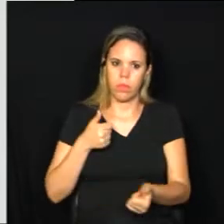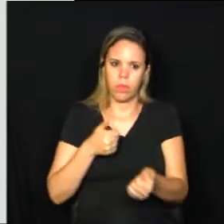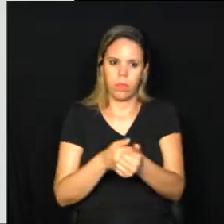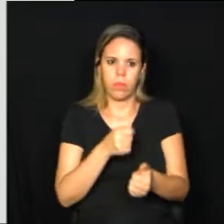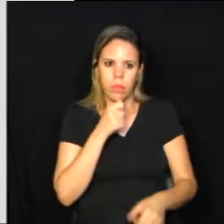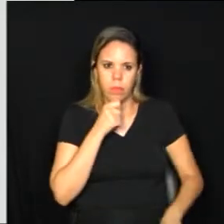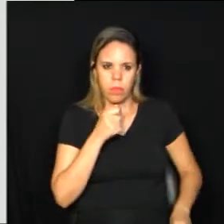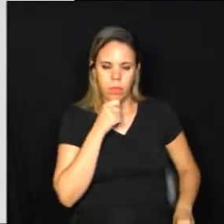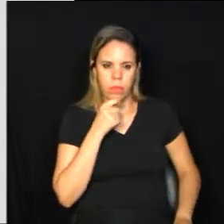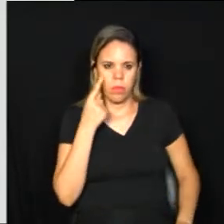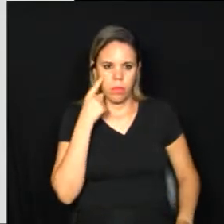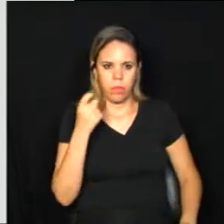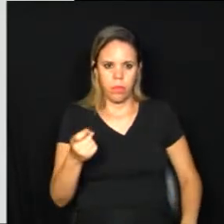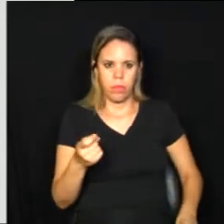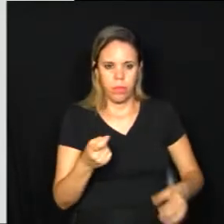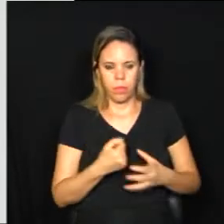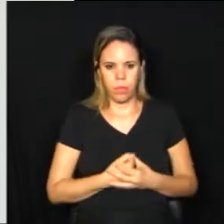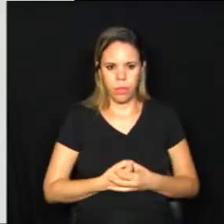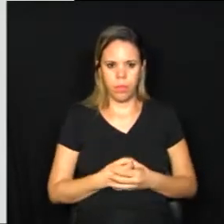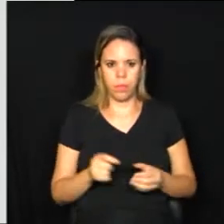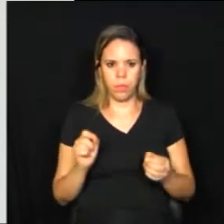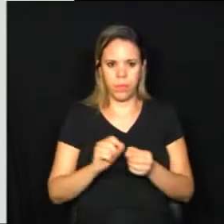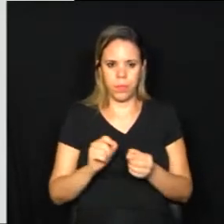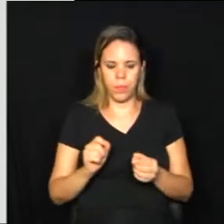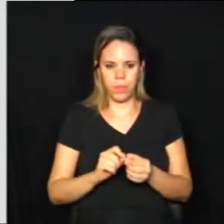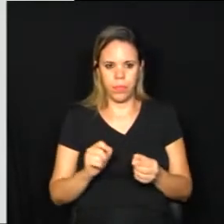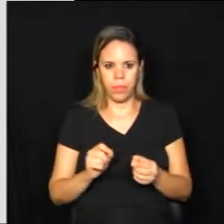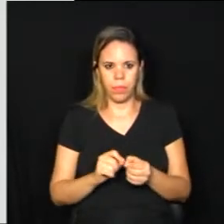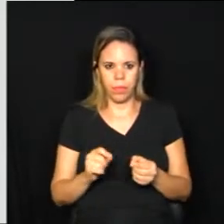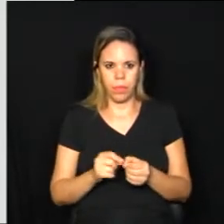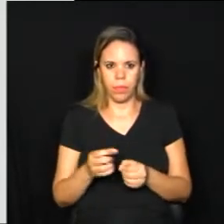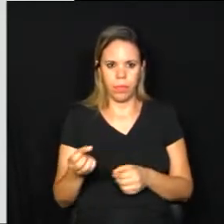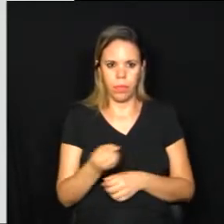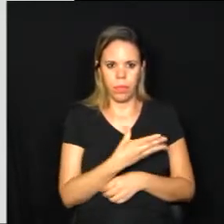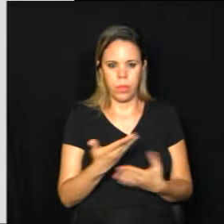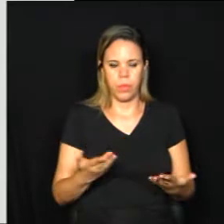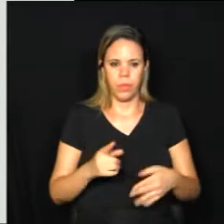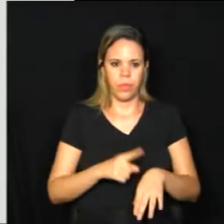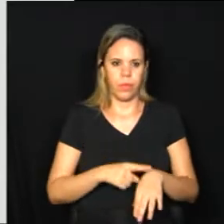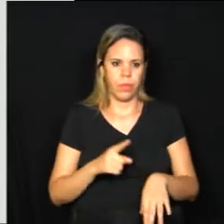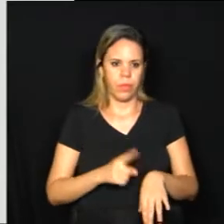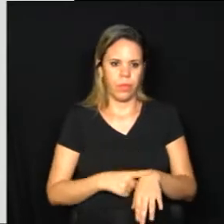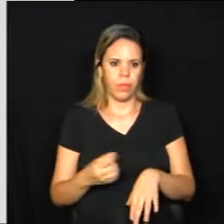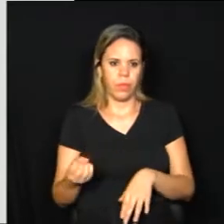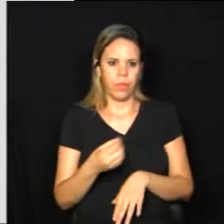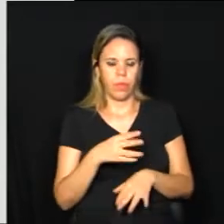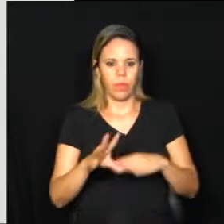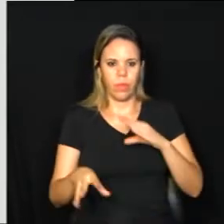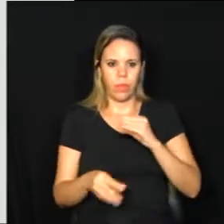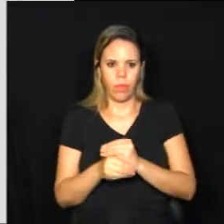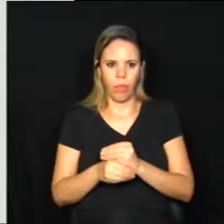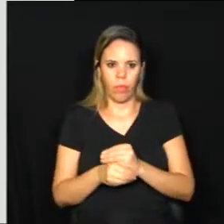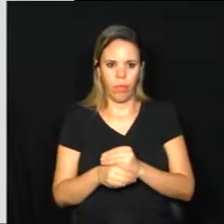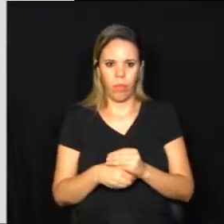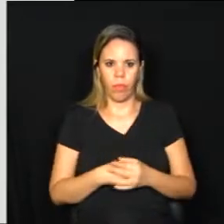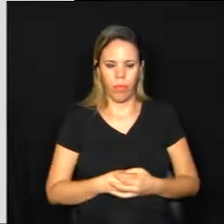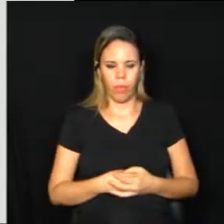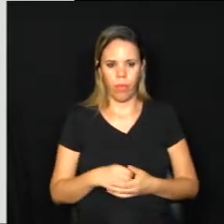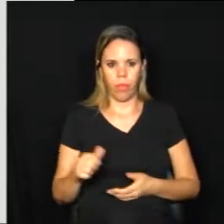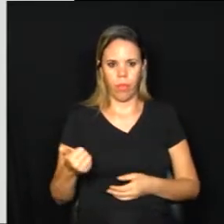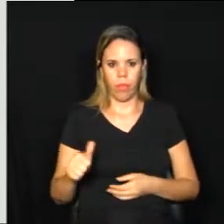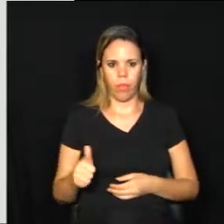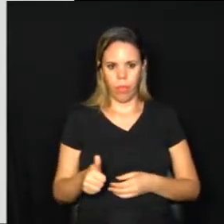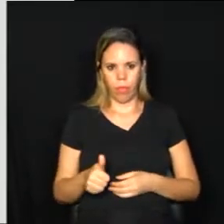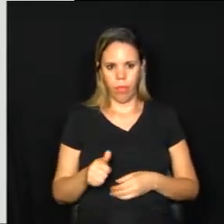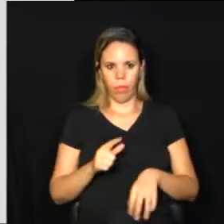acompanhamento muito interessante que nós vamos fazer a todo instante. Olha, está acontecendo nesse momento, olha, uma nova atualização. Acabou de atualizar, às 11 horas e